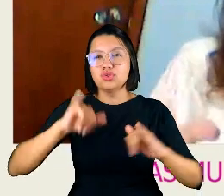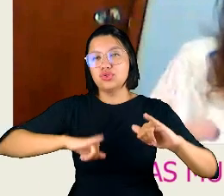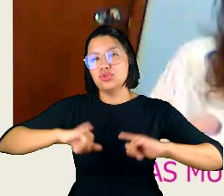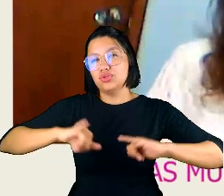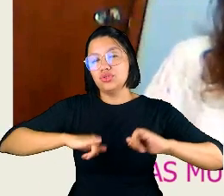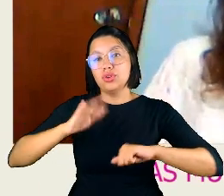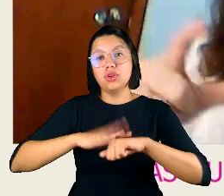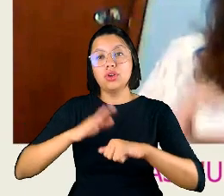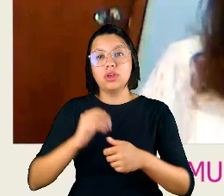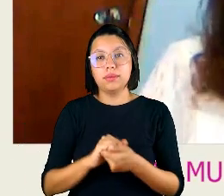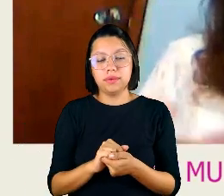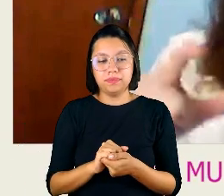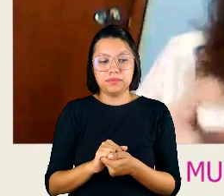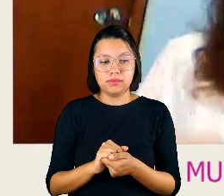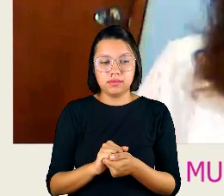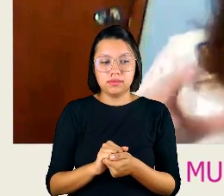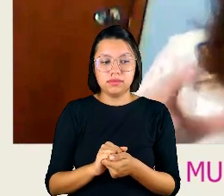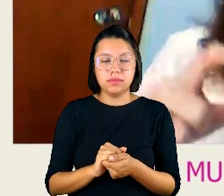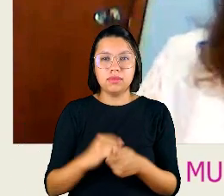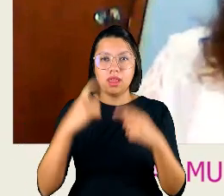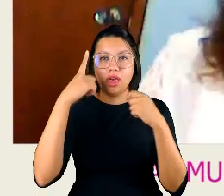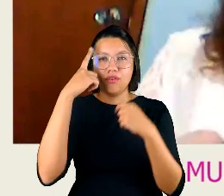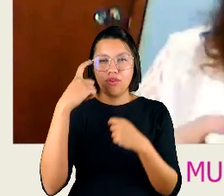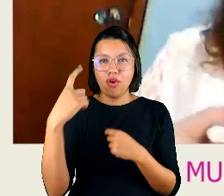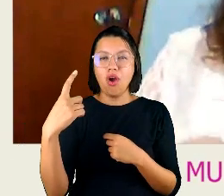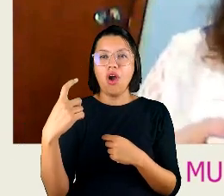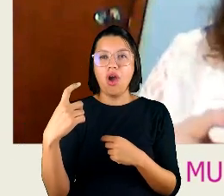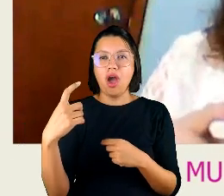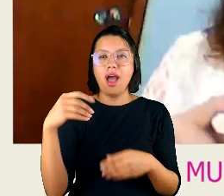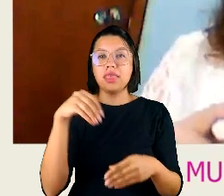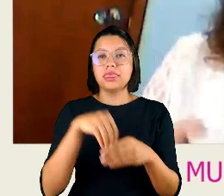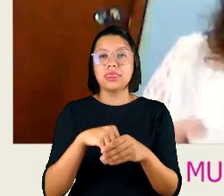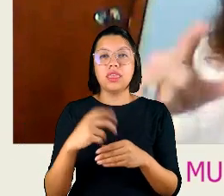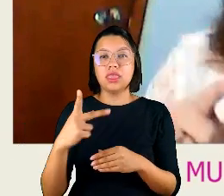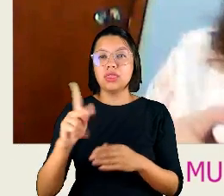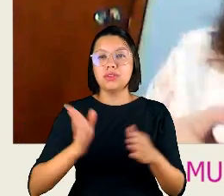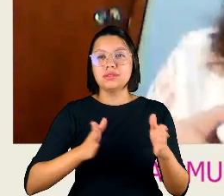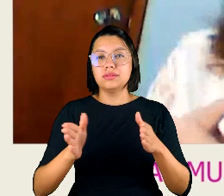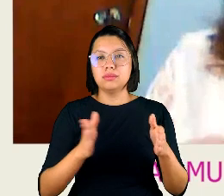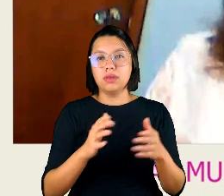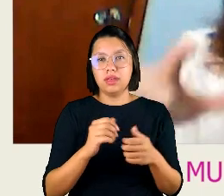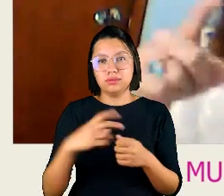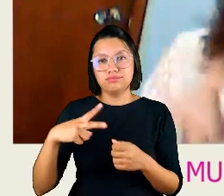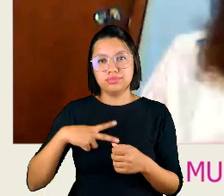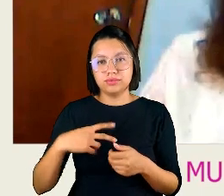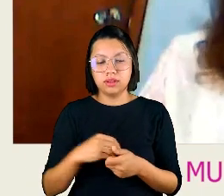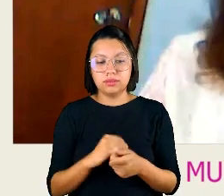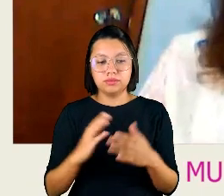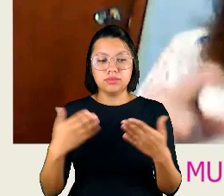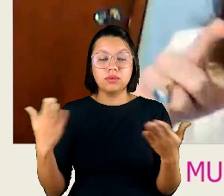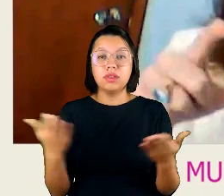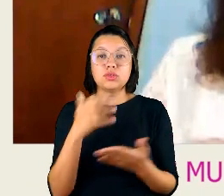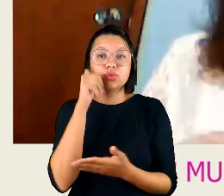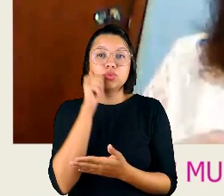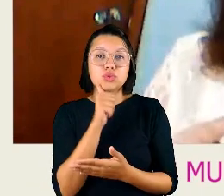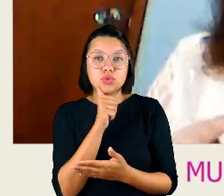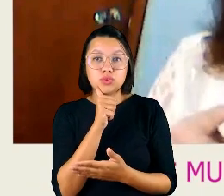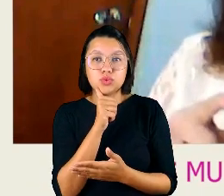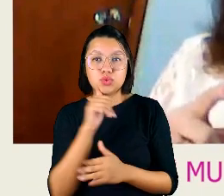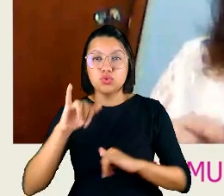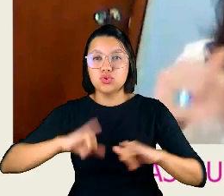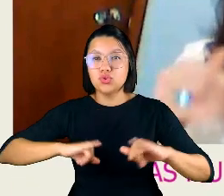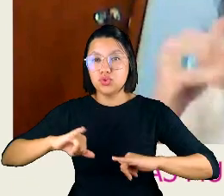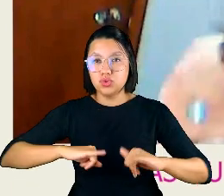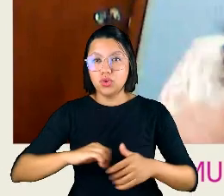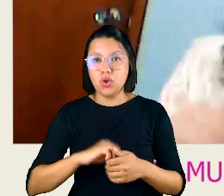a violência dentro do seu espaço privado. Então, essas mulheres, elas sofrem mais